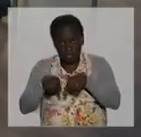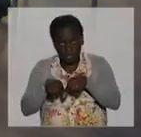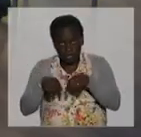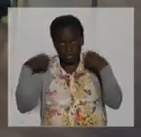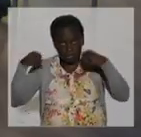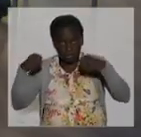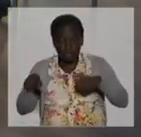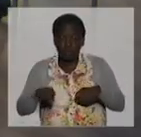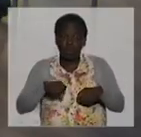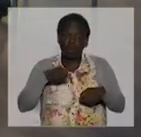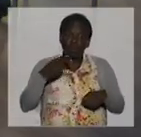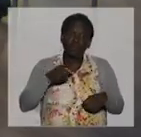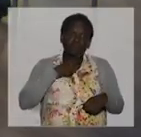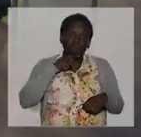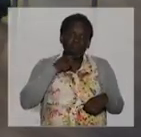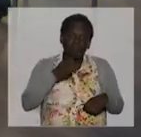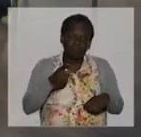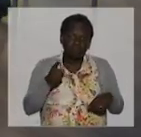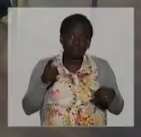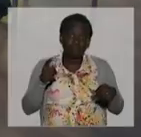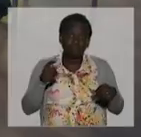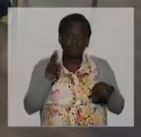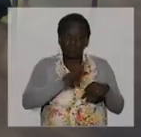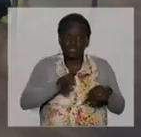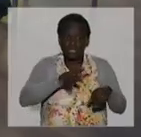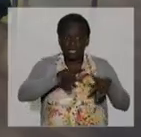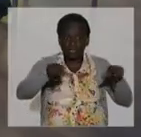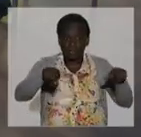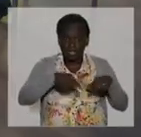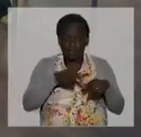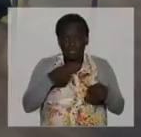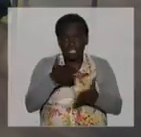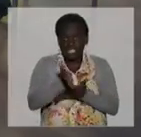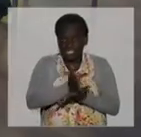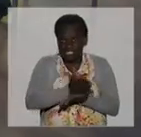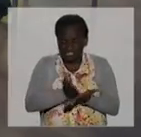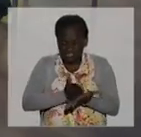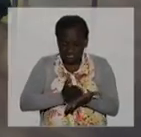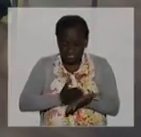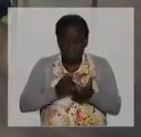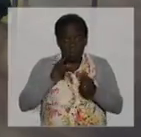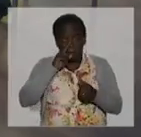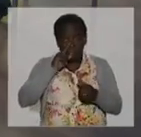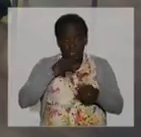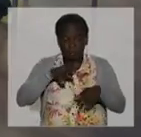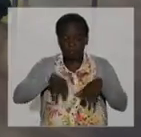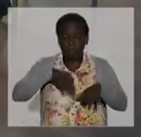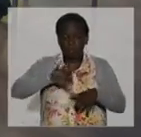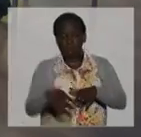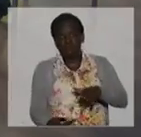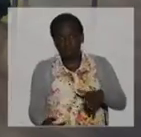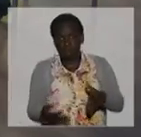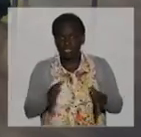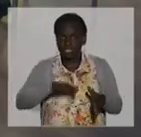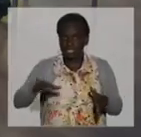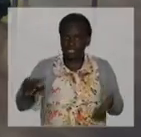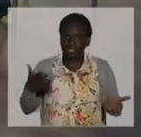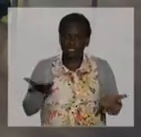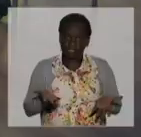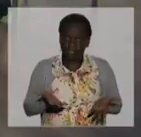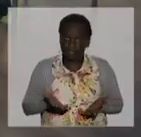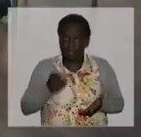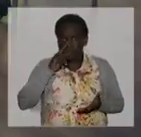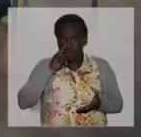não tem a possibilidade da utilização daquele espaço, porque ou está rachado e corre risco de uma torção, de uma lesão para uma criança